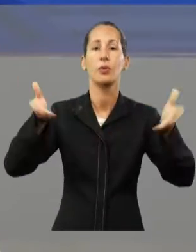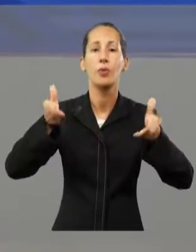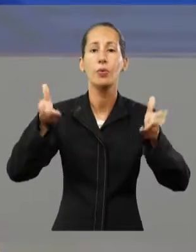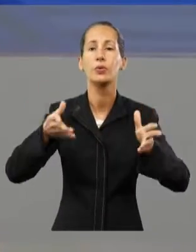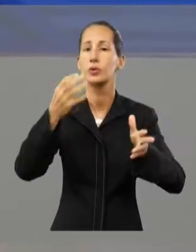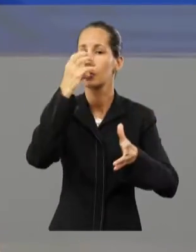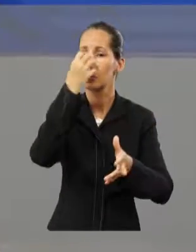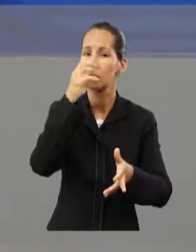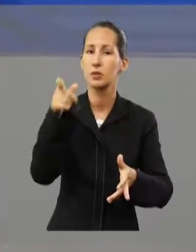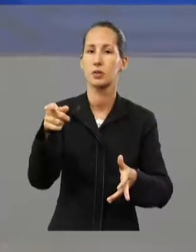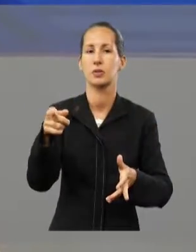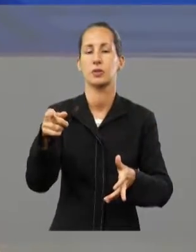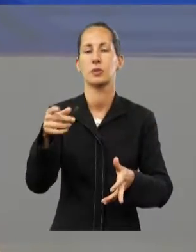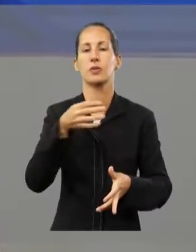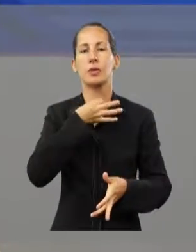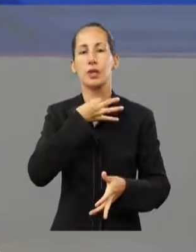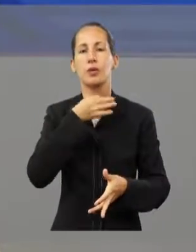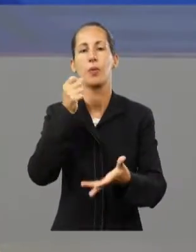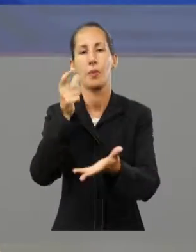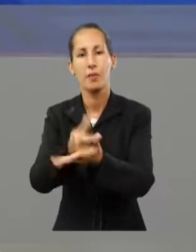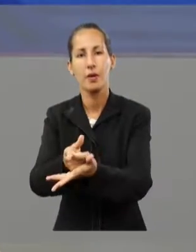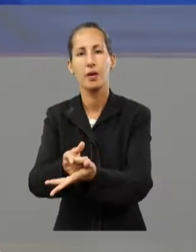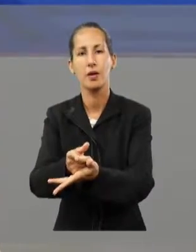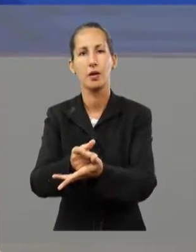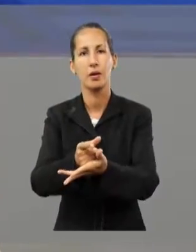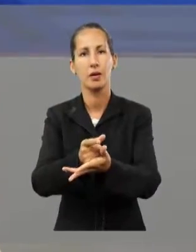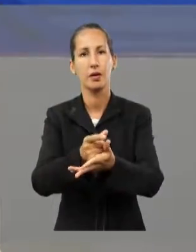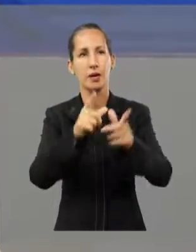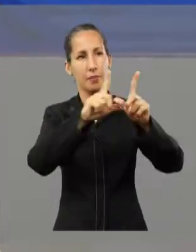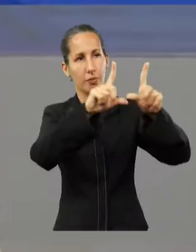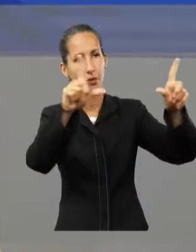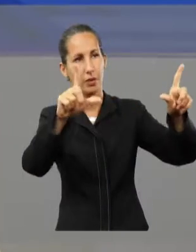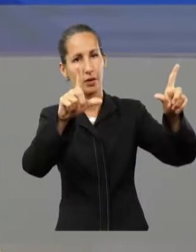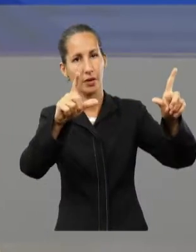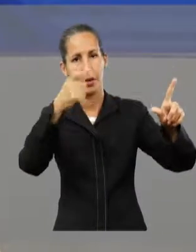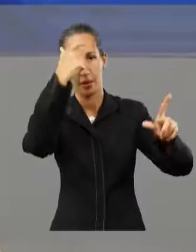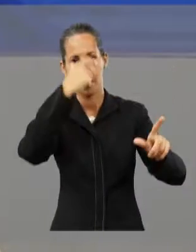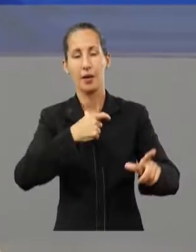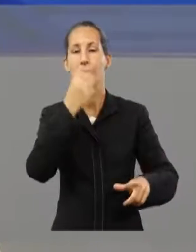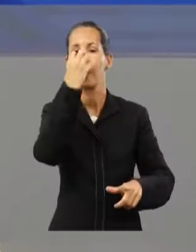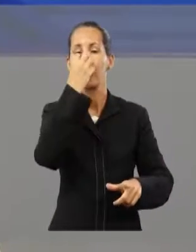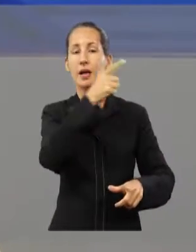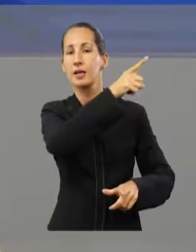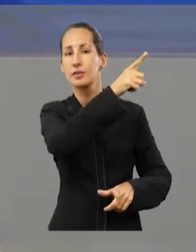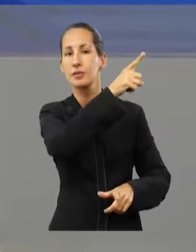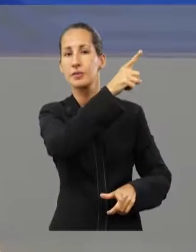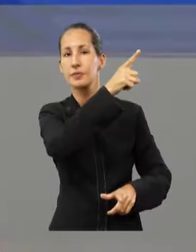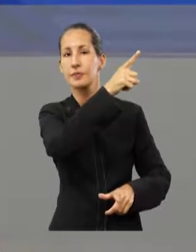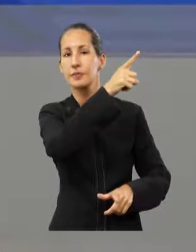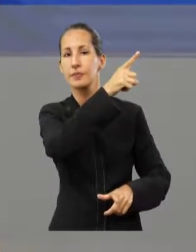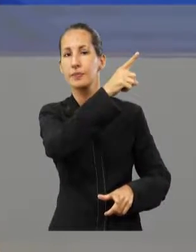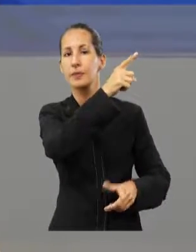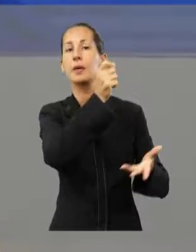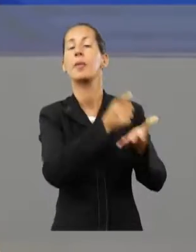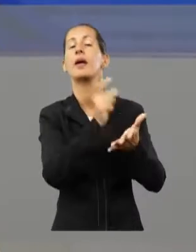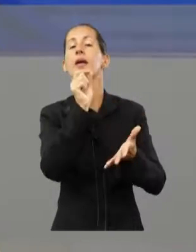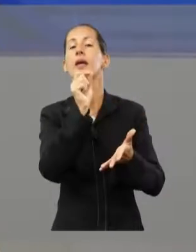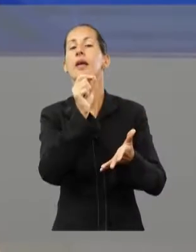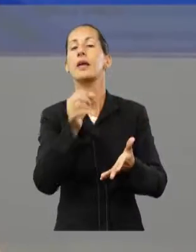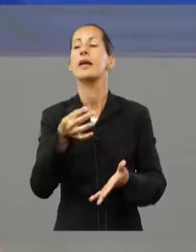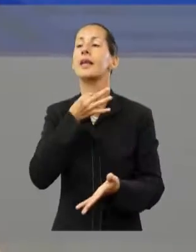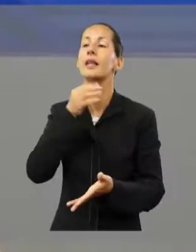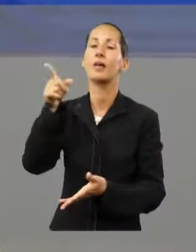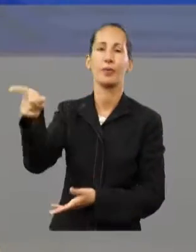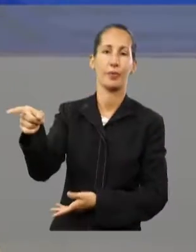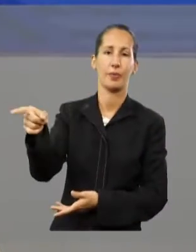o circo em Pagadagô. Eu boto em cima do carro o palhaço e eu aqui dizendo, palhaço, quem paga hoje? Dagô, ele